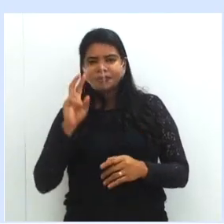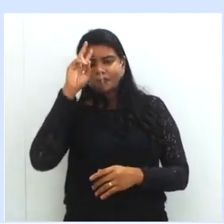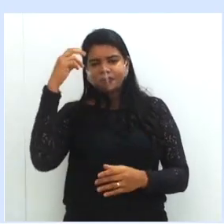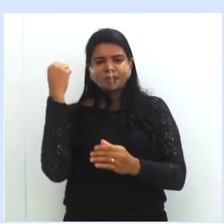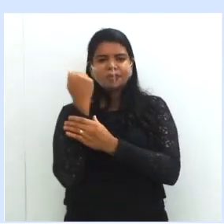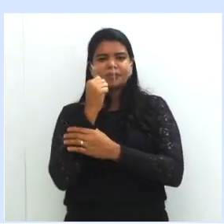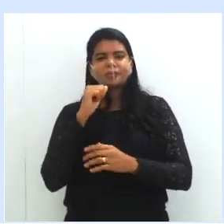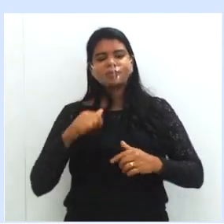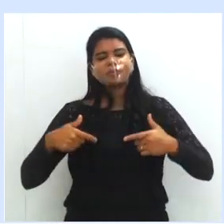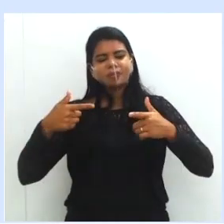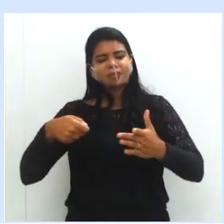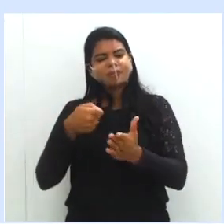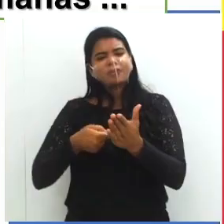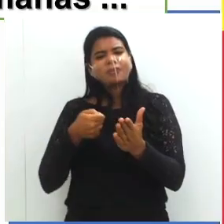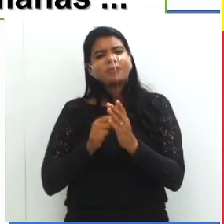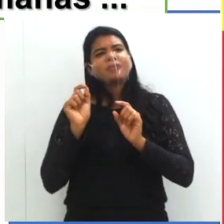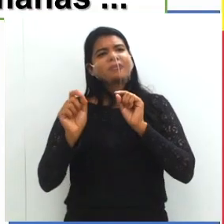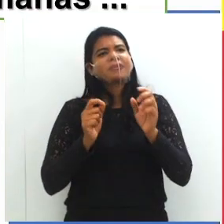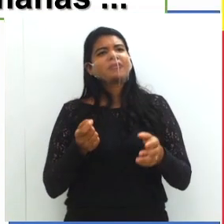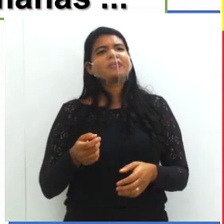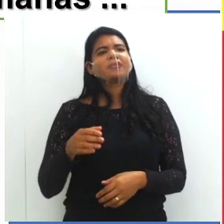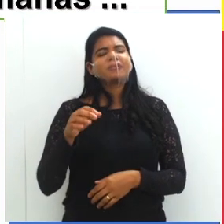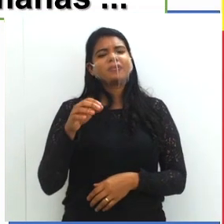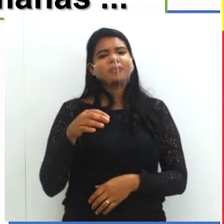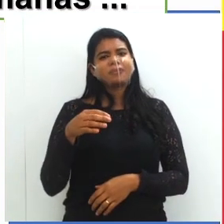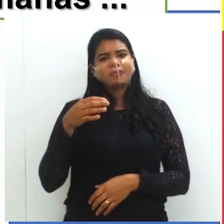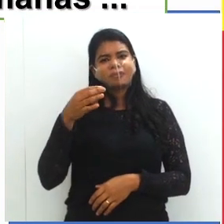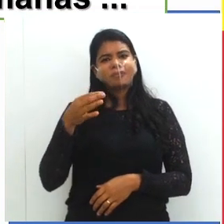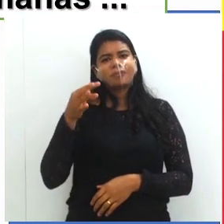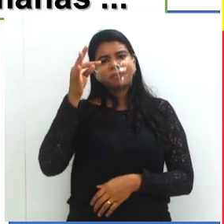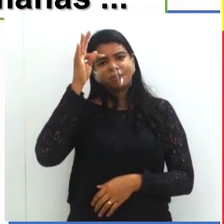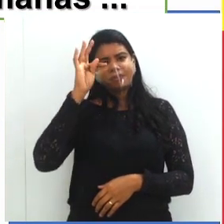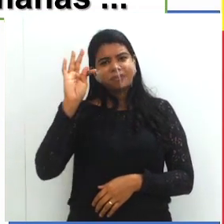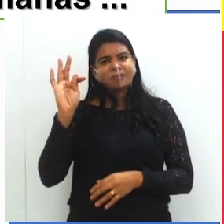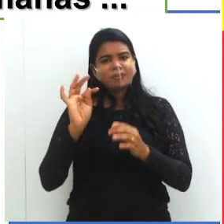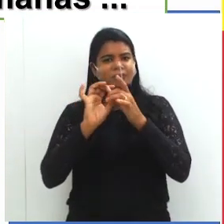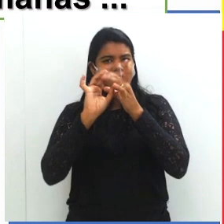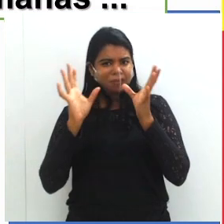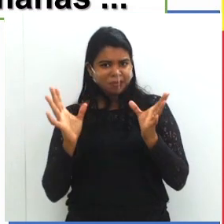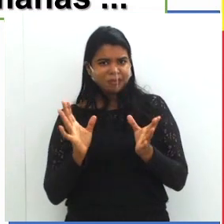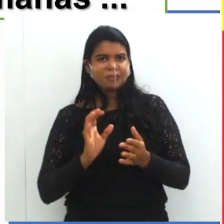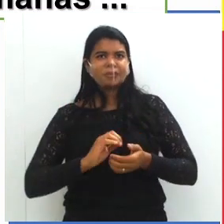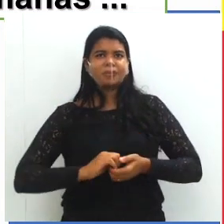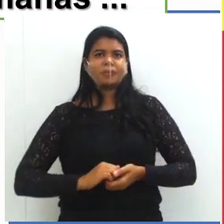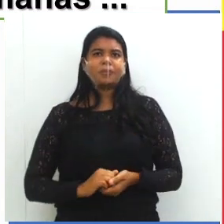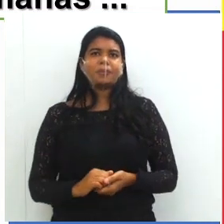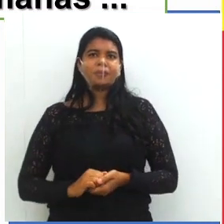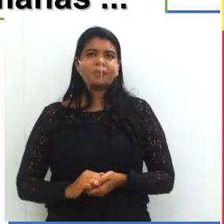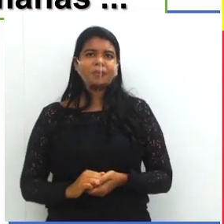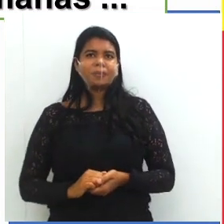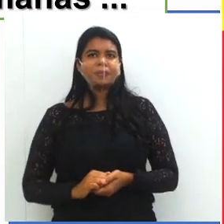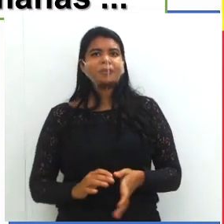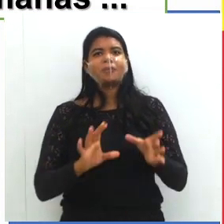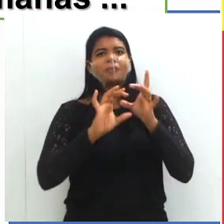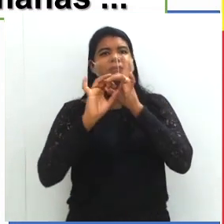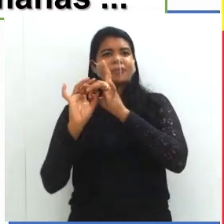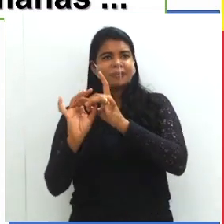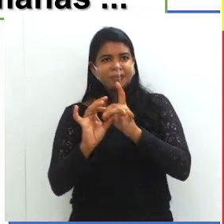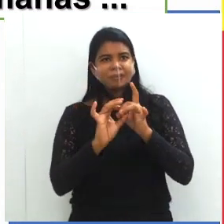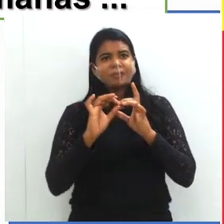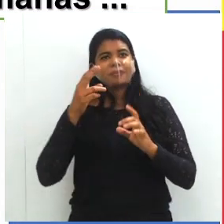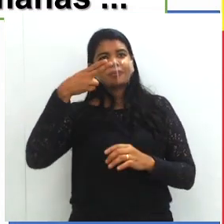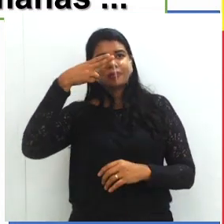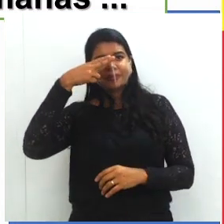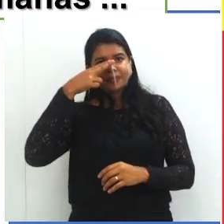ganha força. Vamos ver, o que é a teologia da libertação? A teologia da libertação é uma corrente